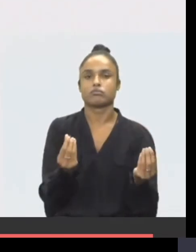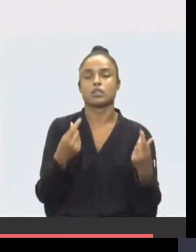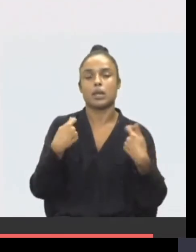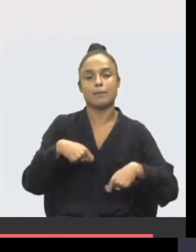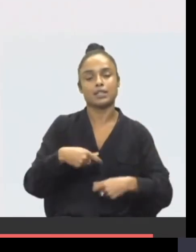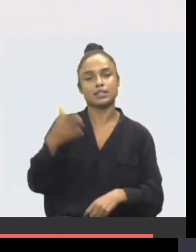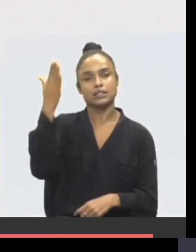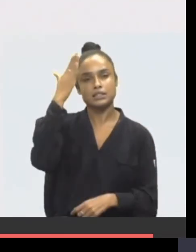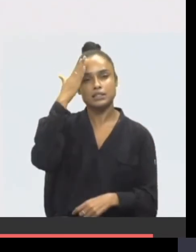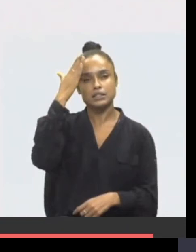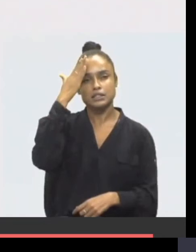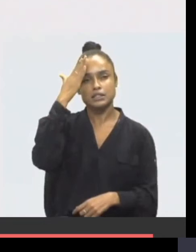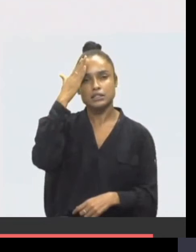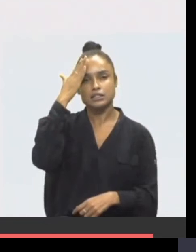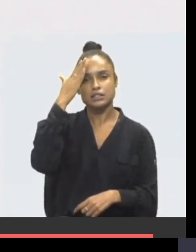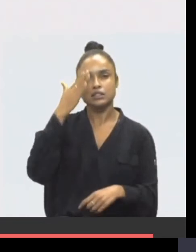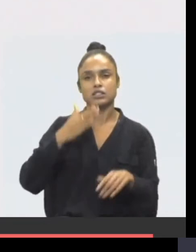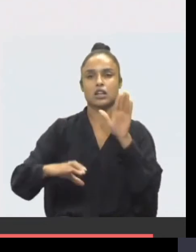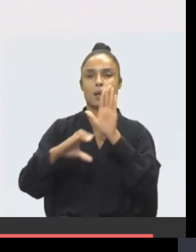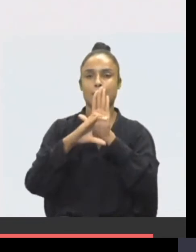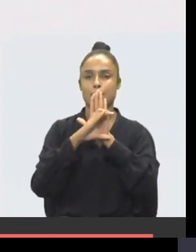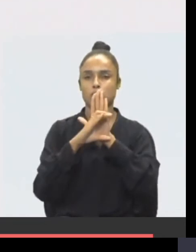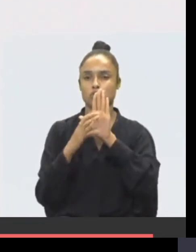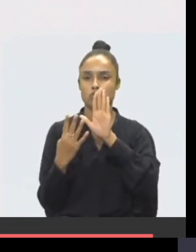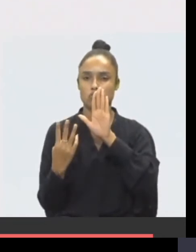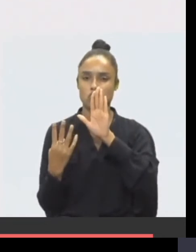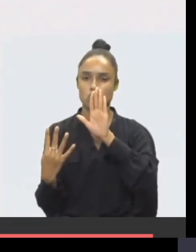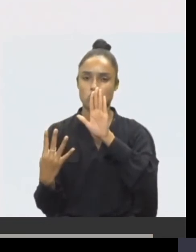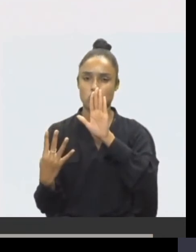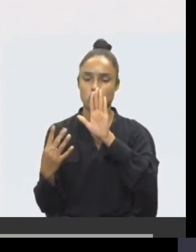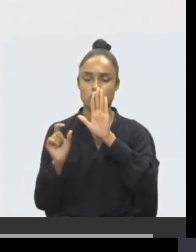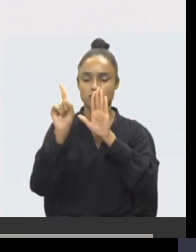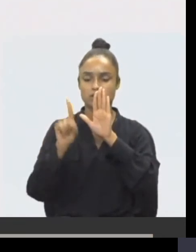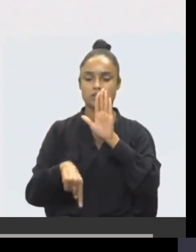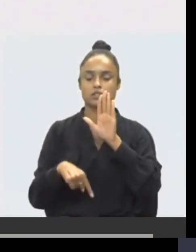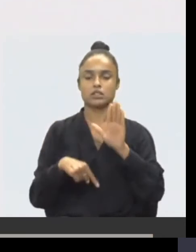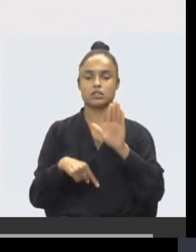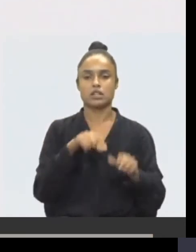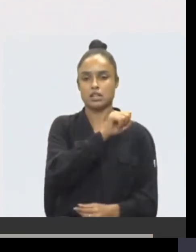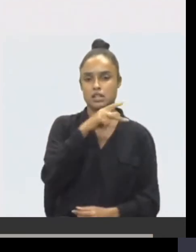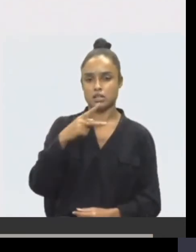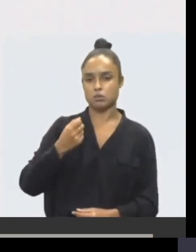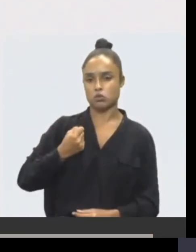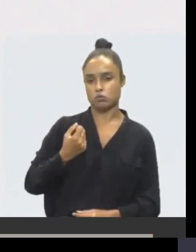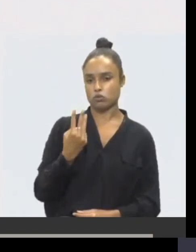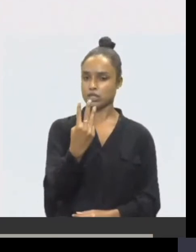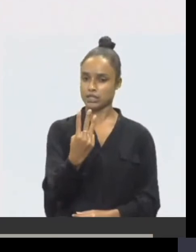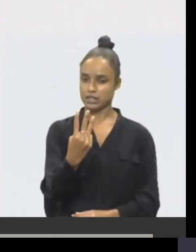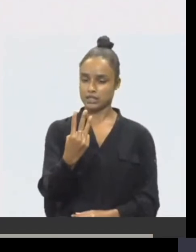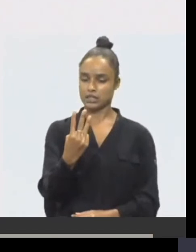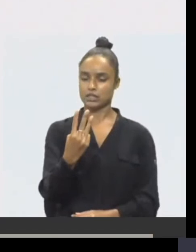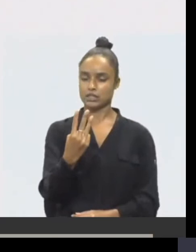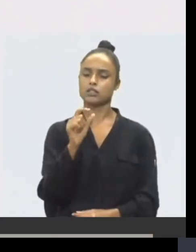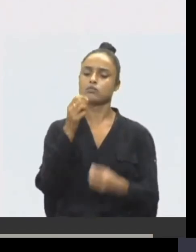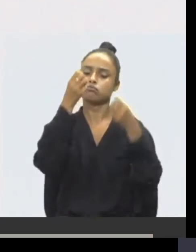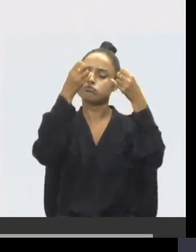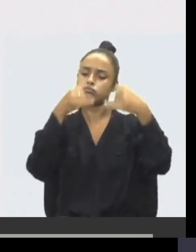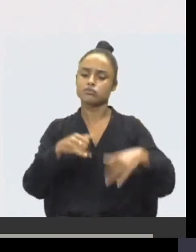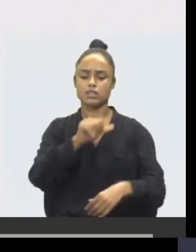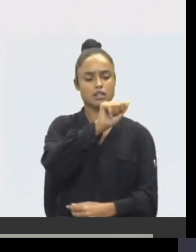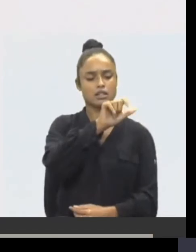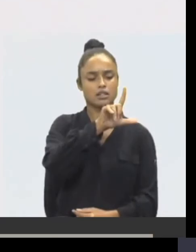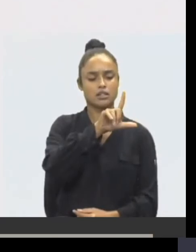lá a unidade 4, a seção 3, que ela vai falar sobre